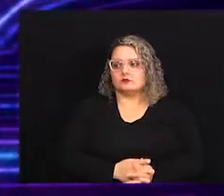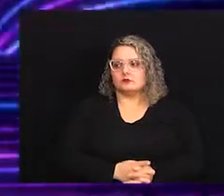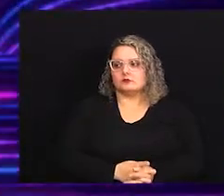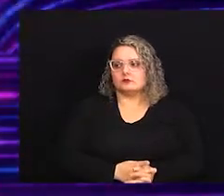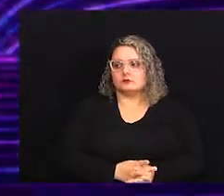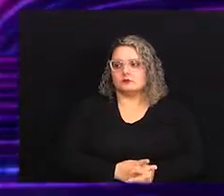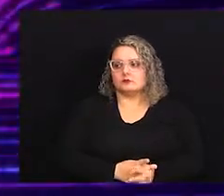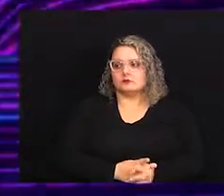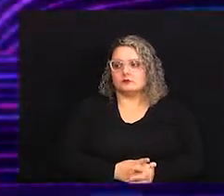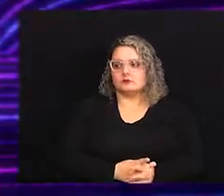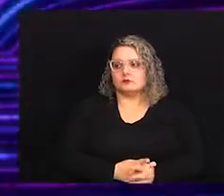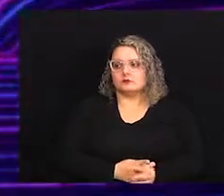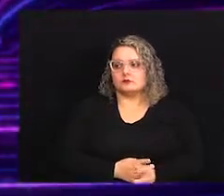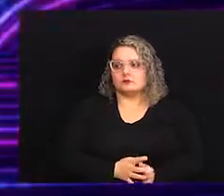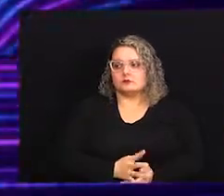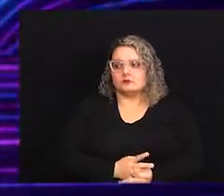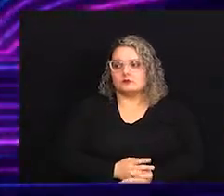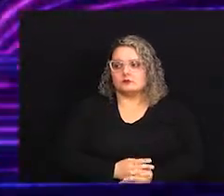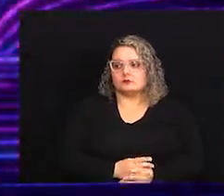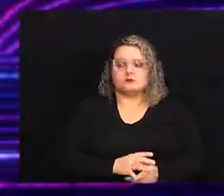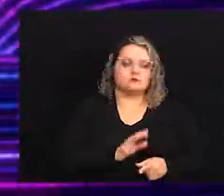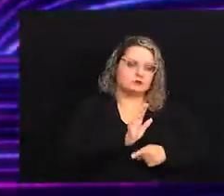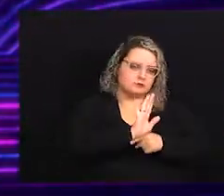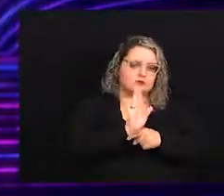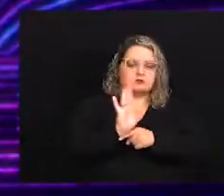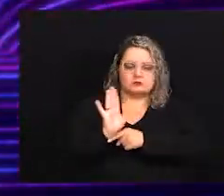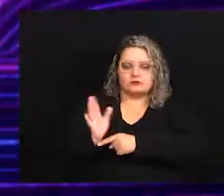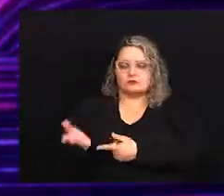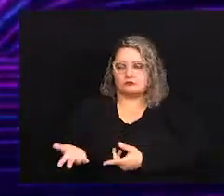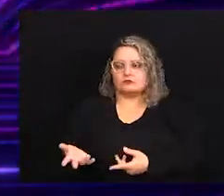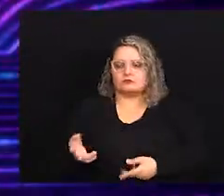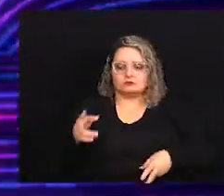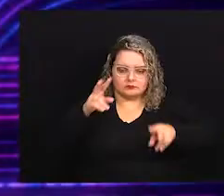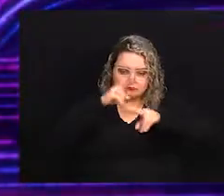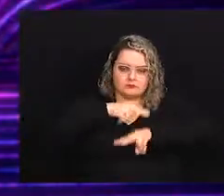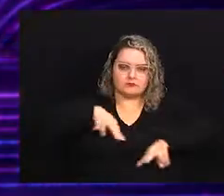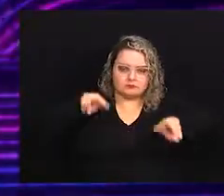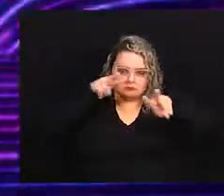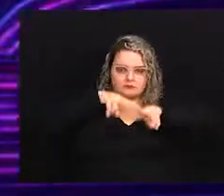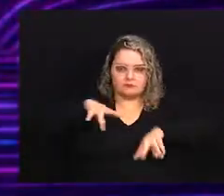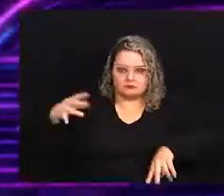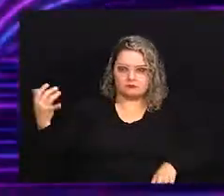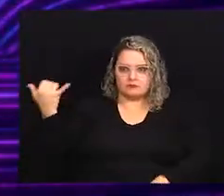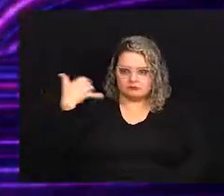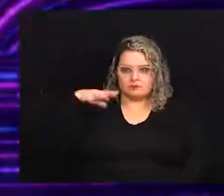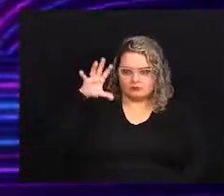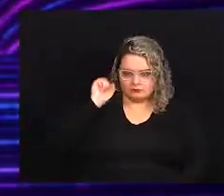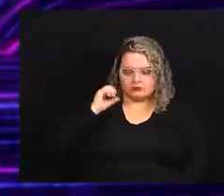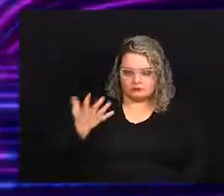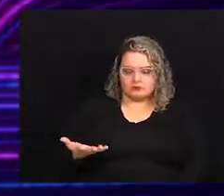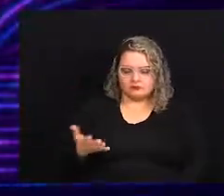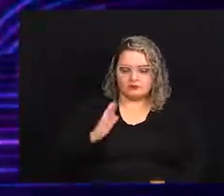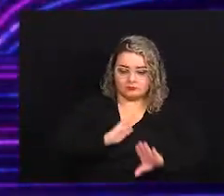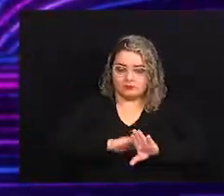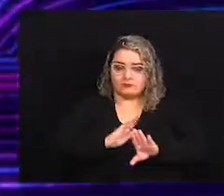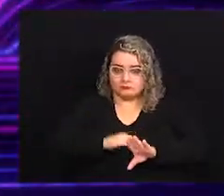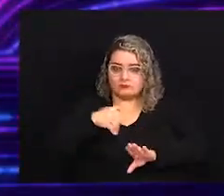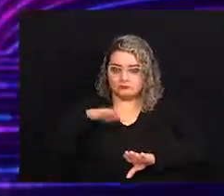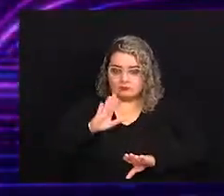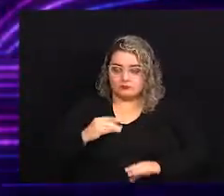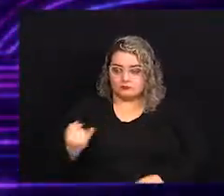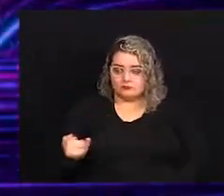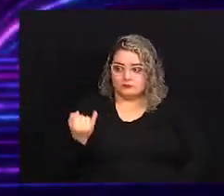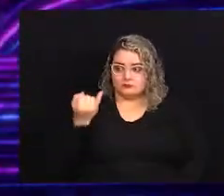né? O cinema realmente é um meio visual que a ação é muito mais importante,